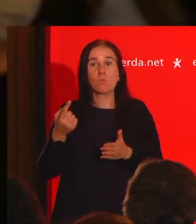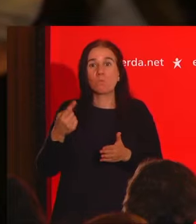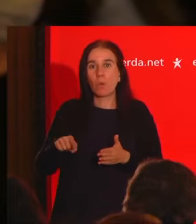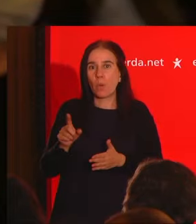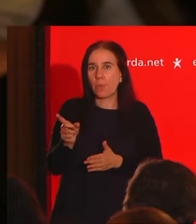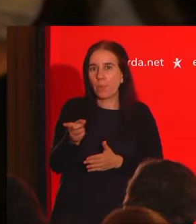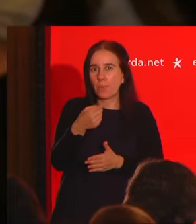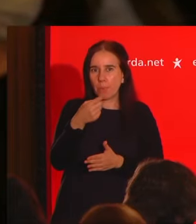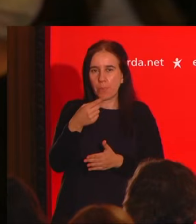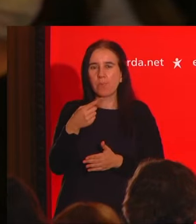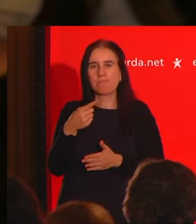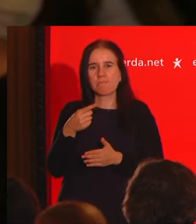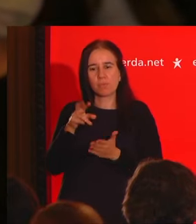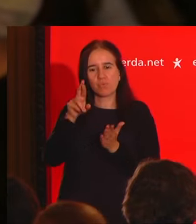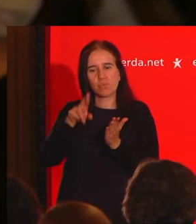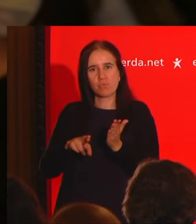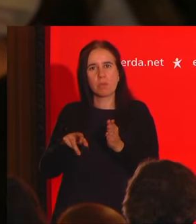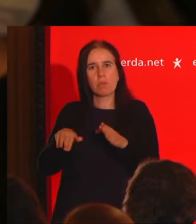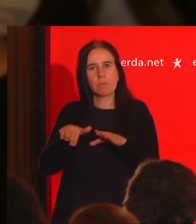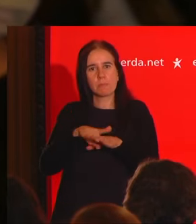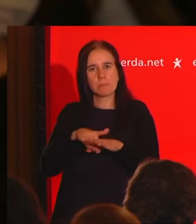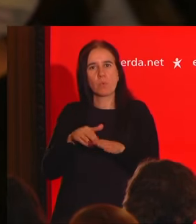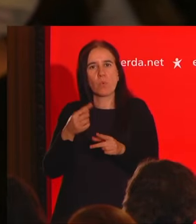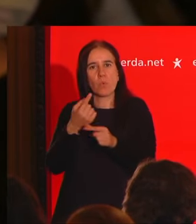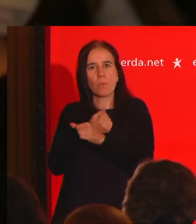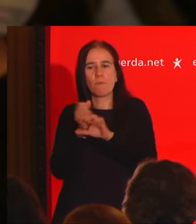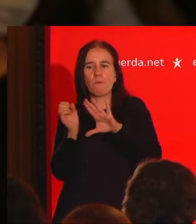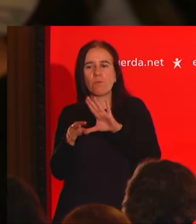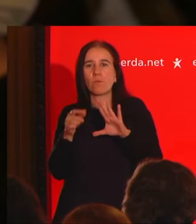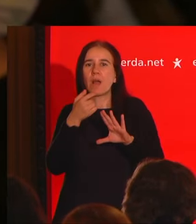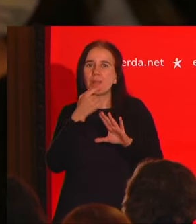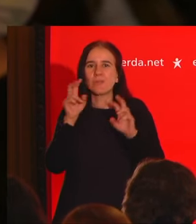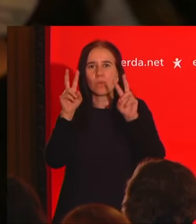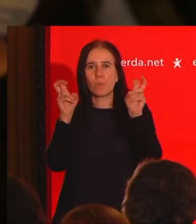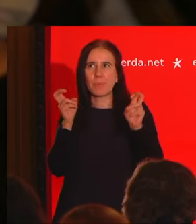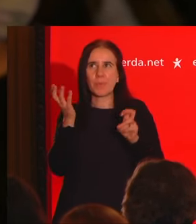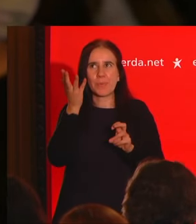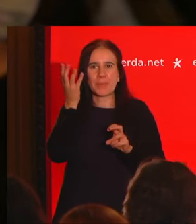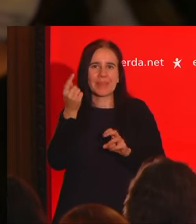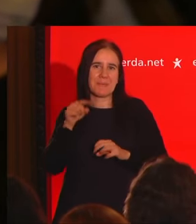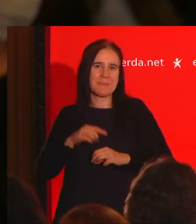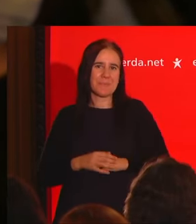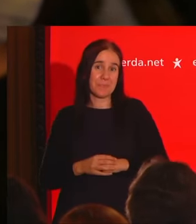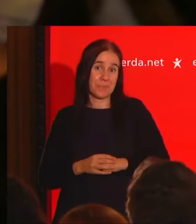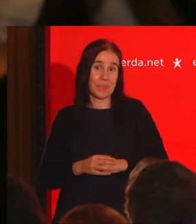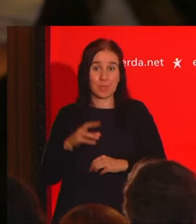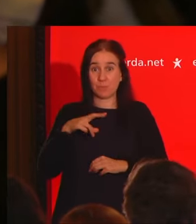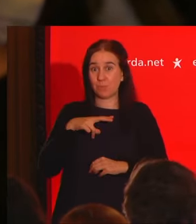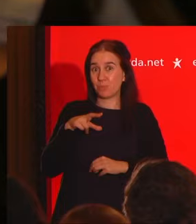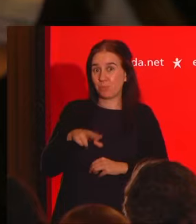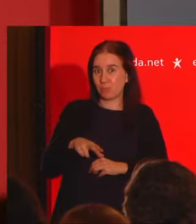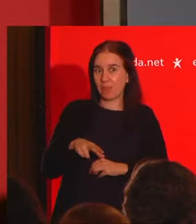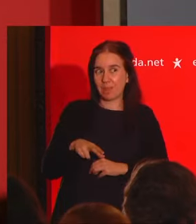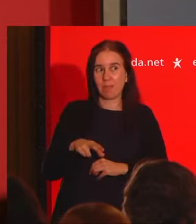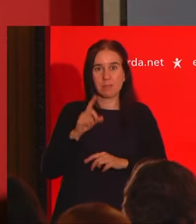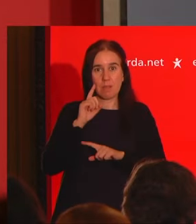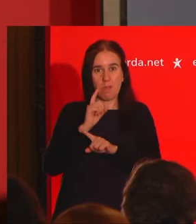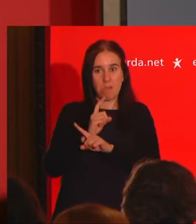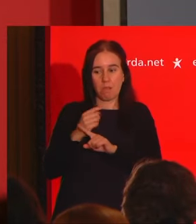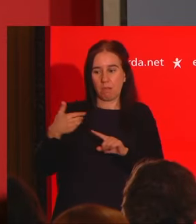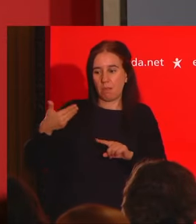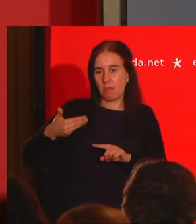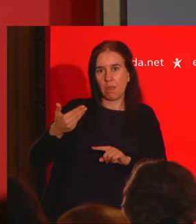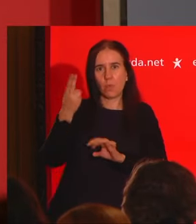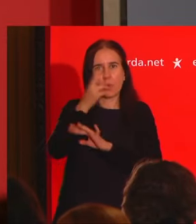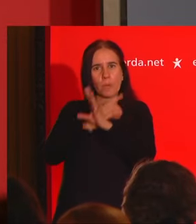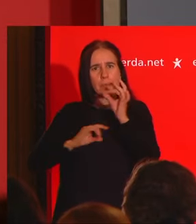à compra de participações num fundo que tivesse o nome Catita. E enquanto Portugal permanece um dos países